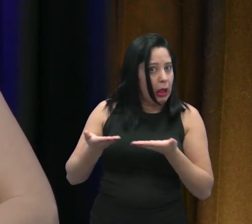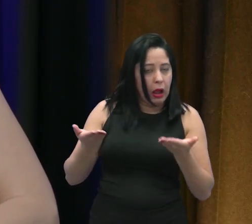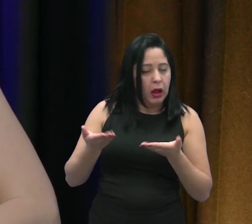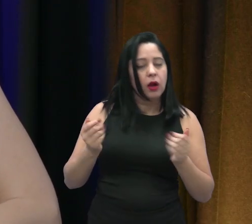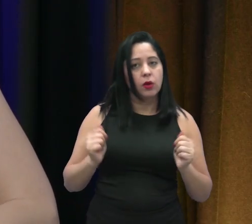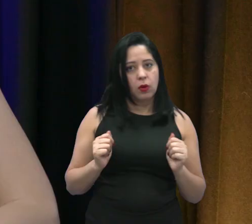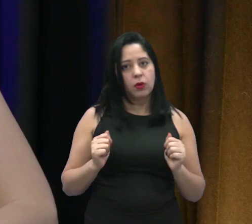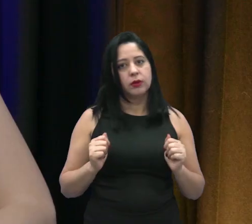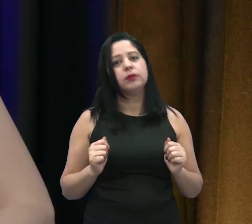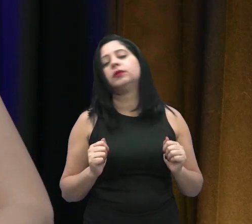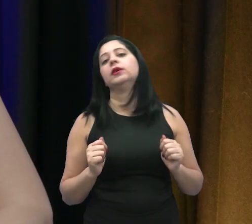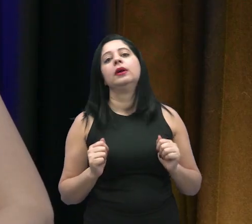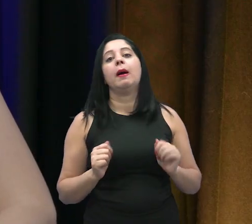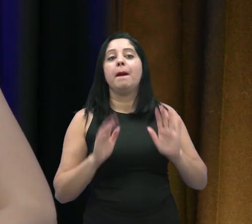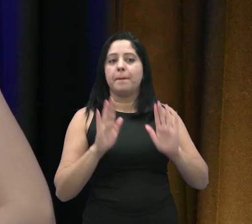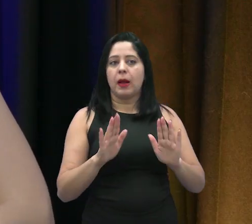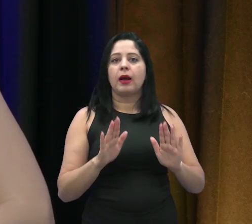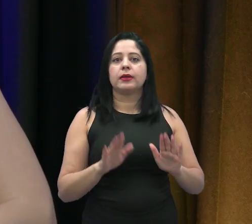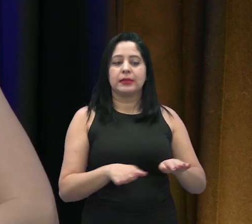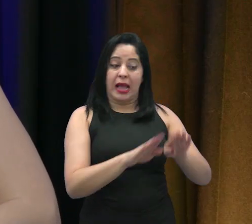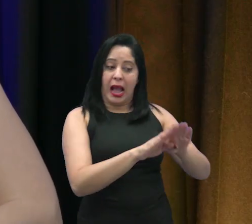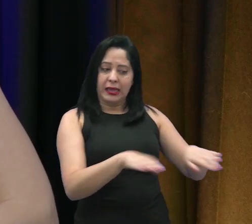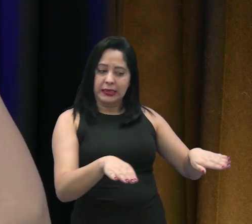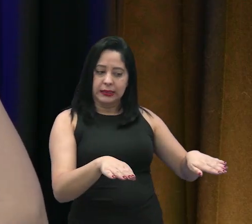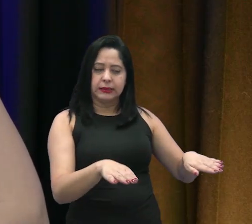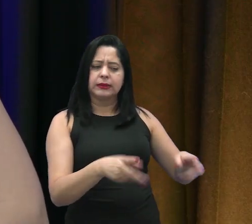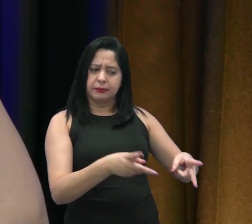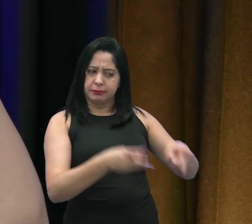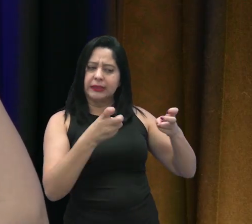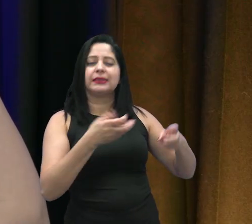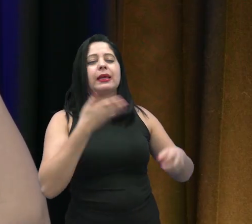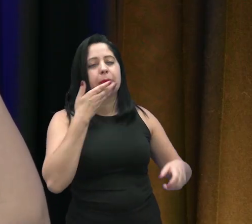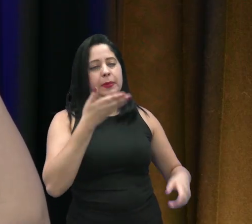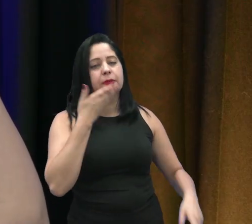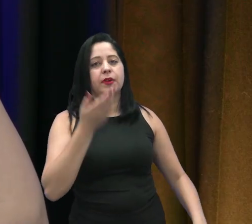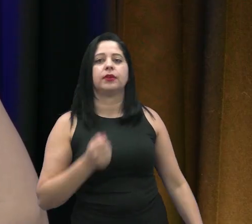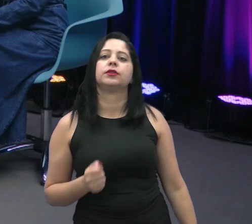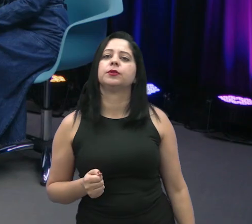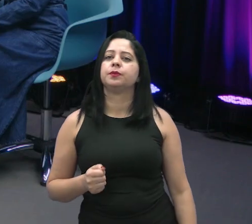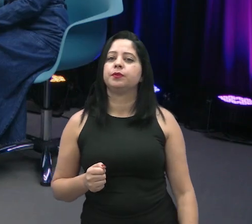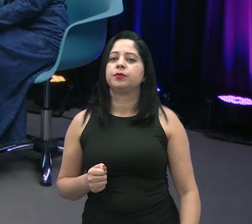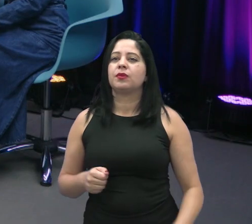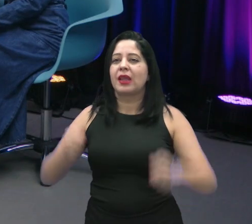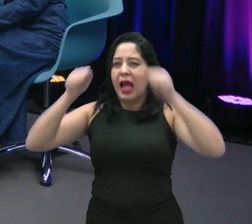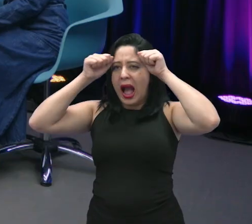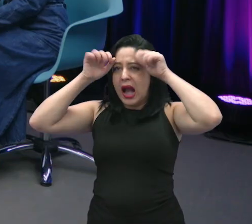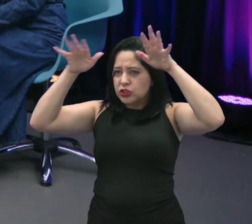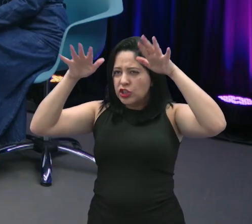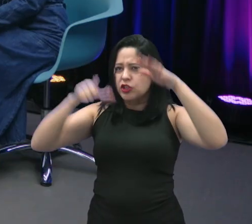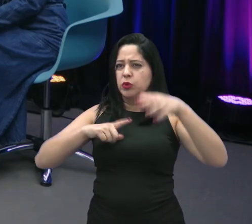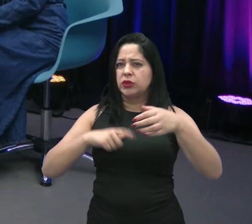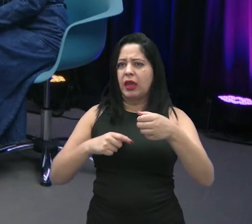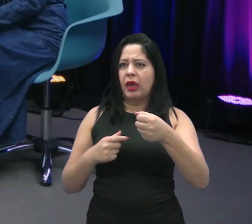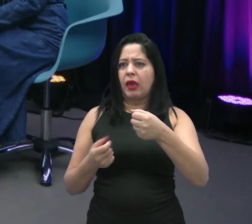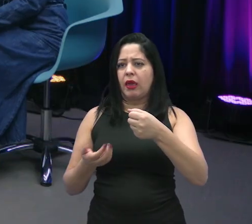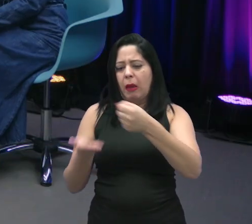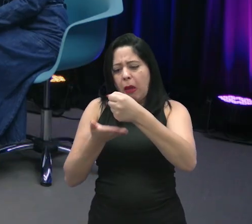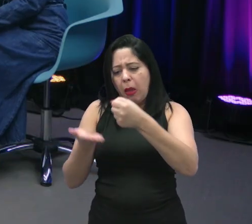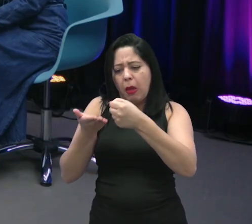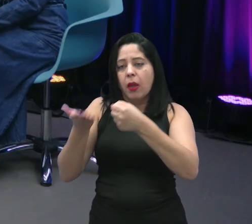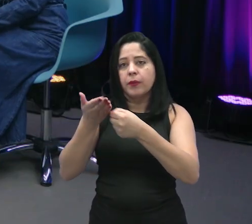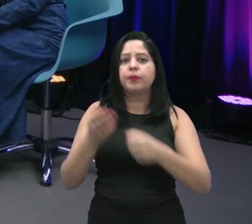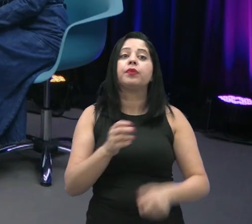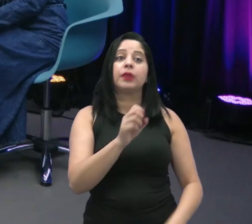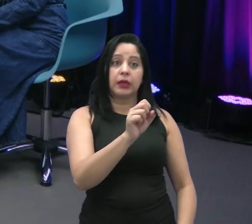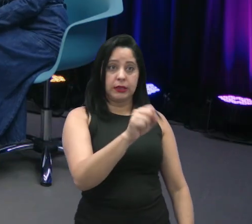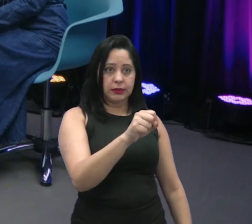qualquer idade, no entanto, dá para perceber os sinais na infância. E o autismo, ele tem níveis de autismo?